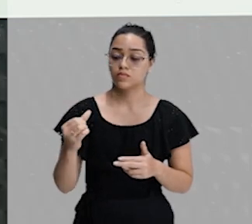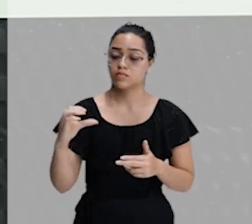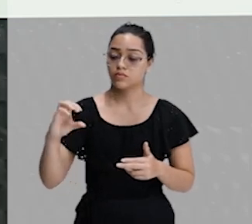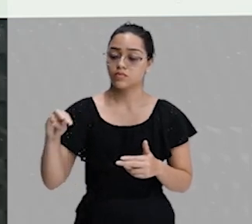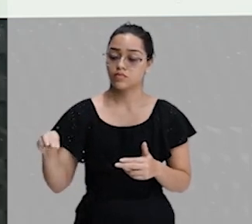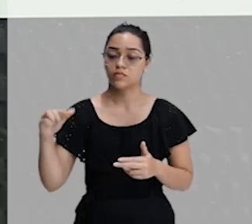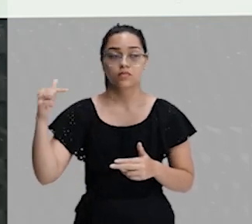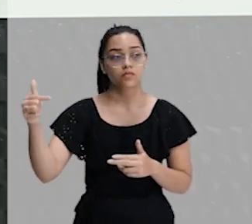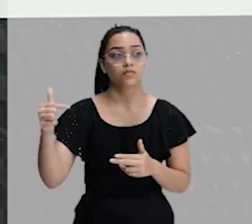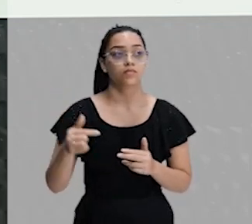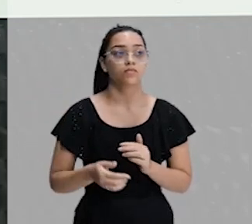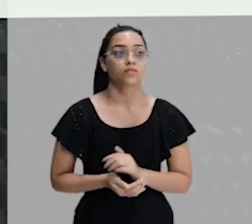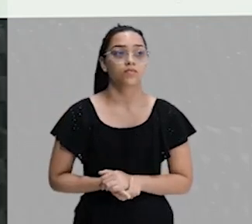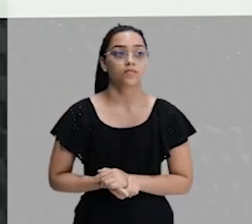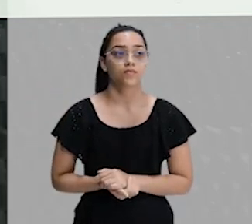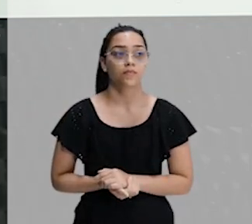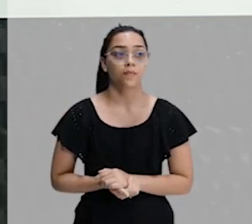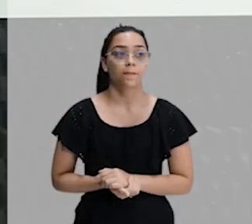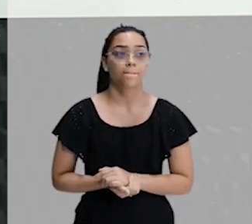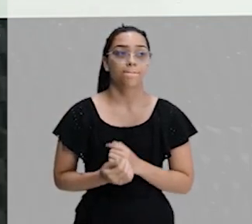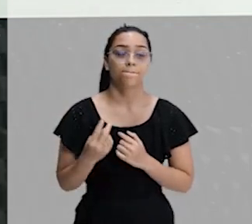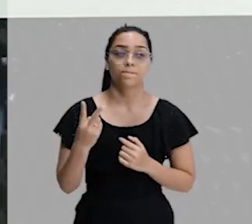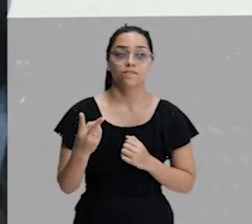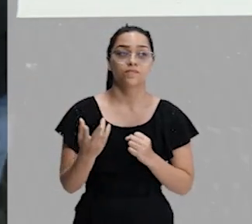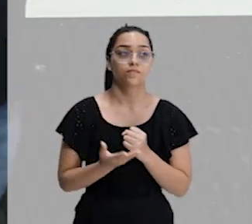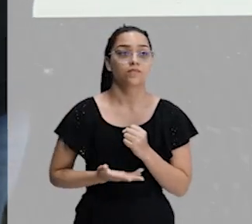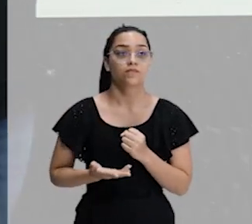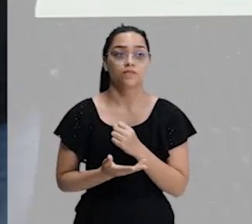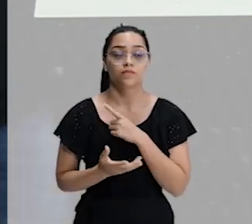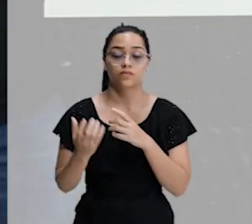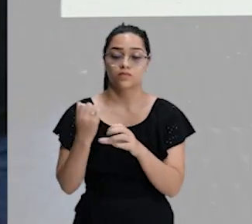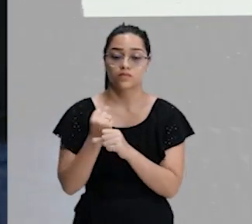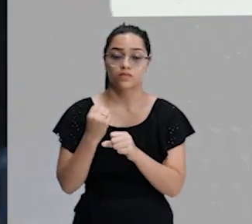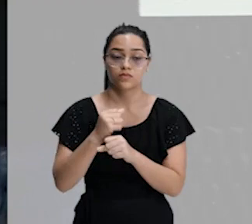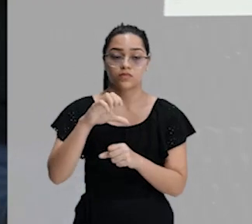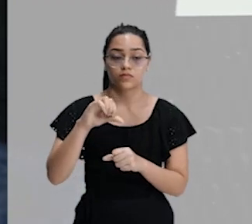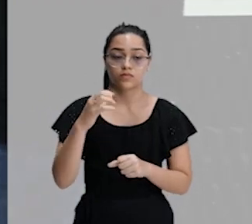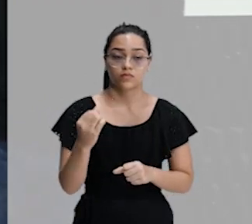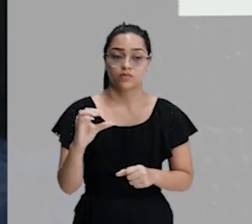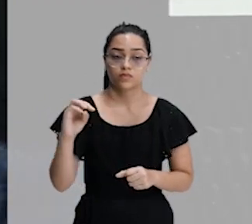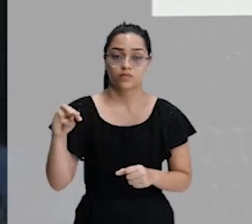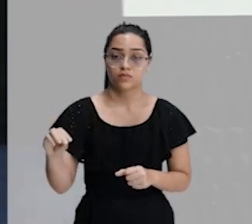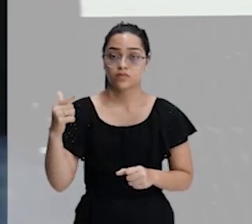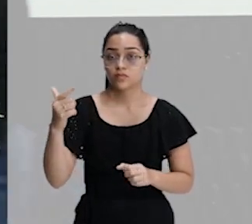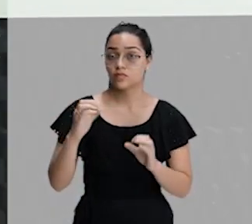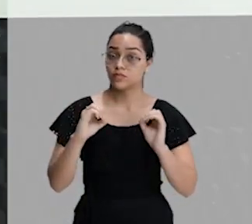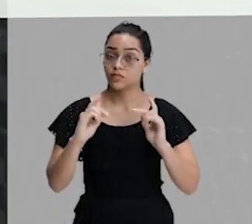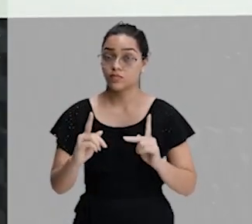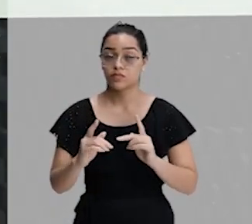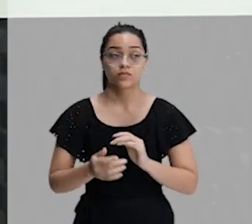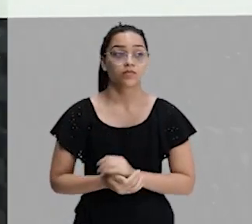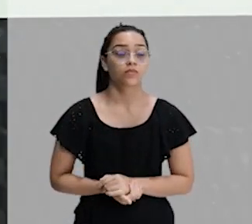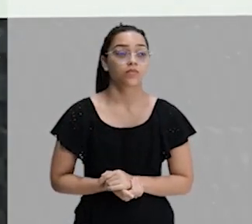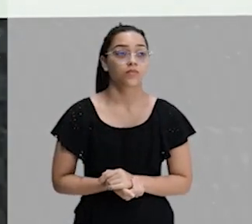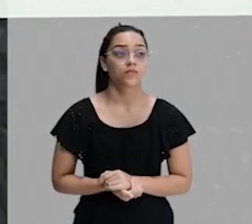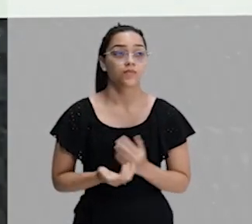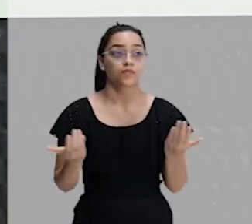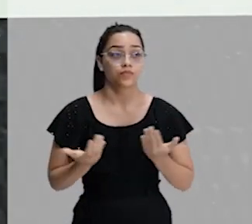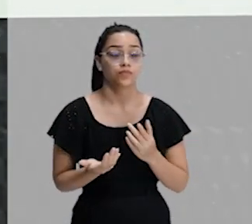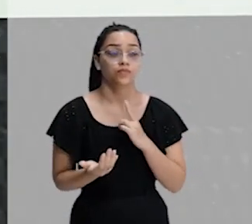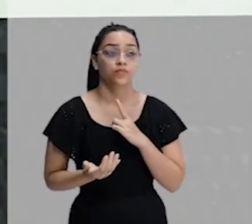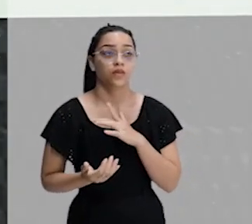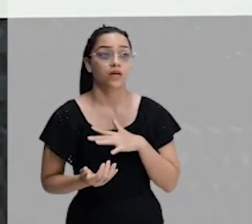centímetros quadrados. Então, as duas bases medem 96 centímetros quadrados. Perfeito? Vamos